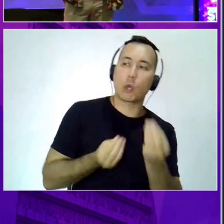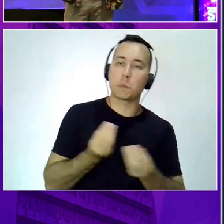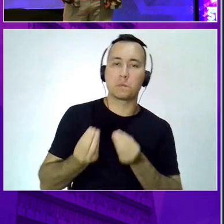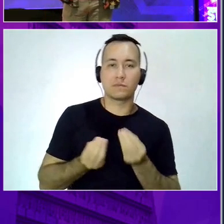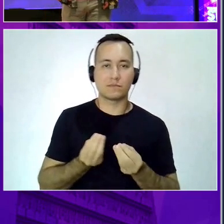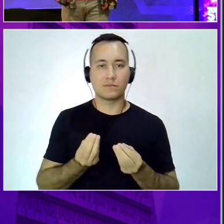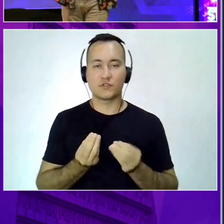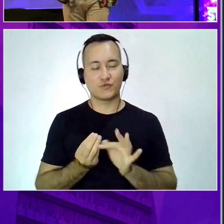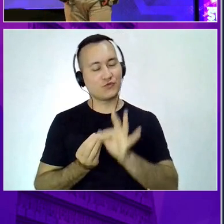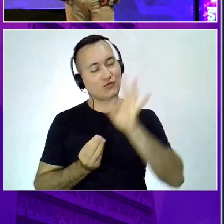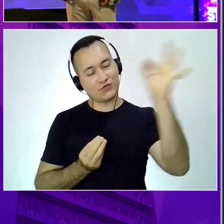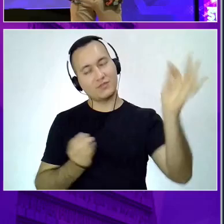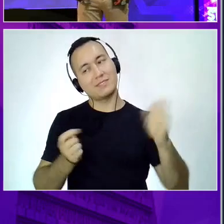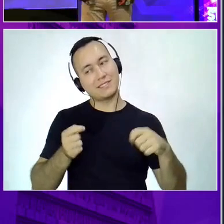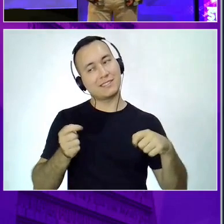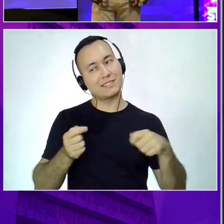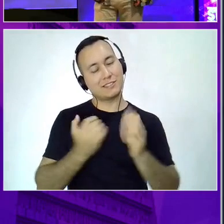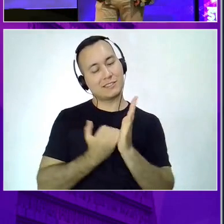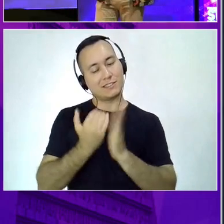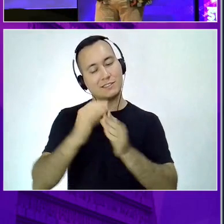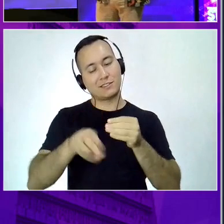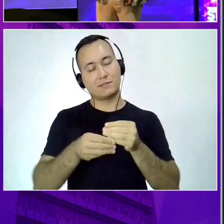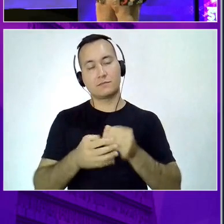começar a entender como é que a gente conecta, tá?